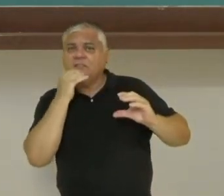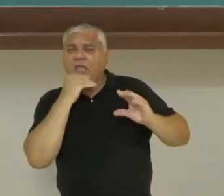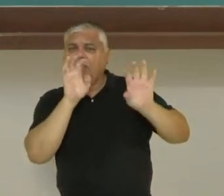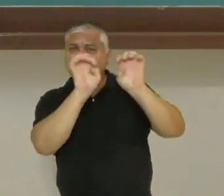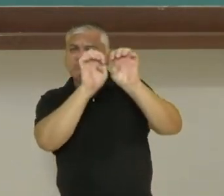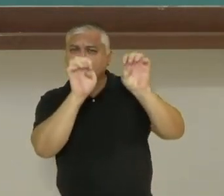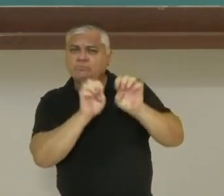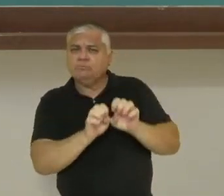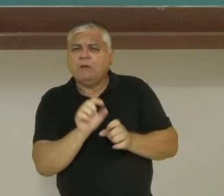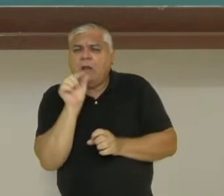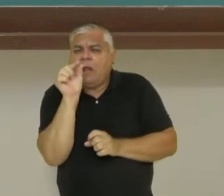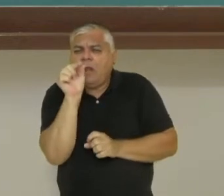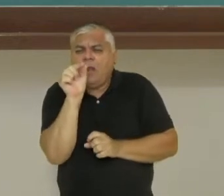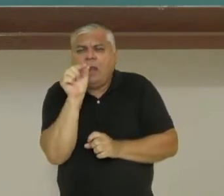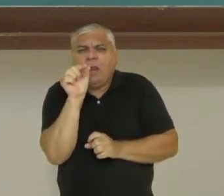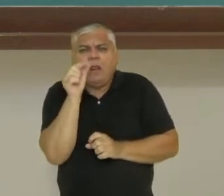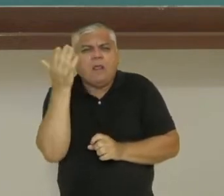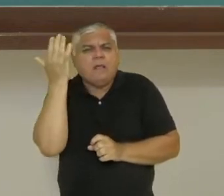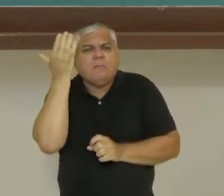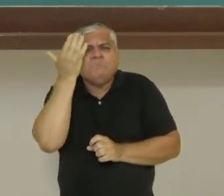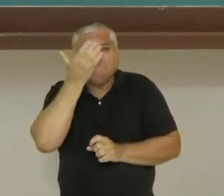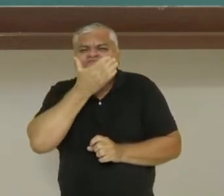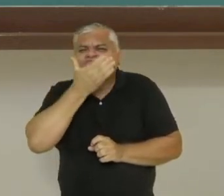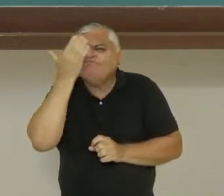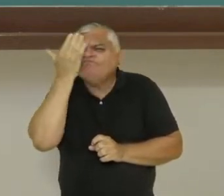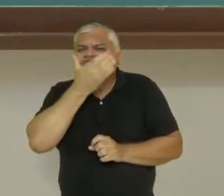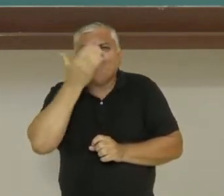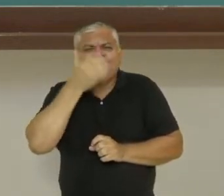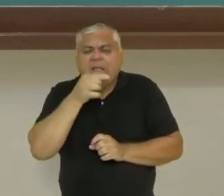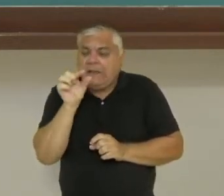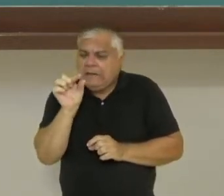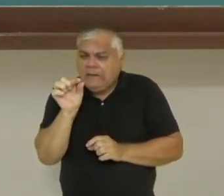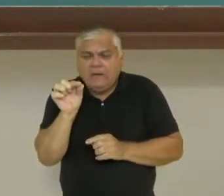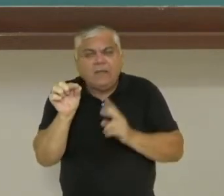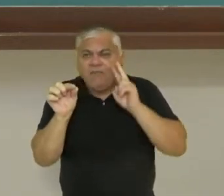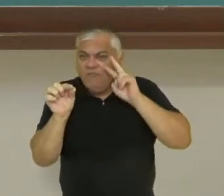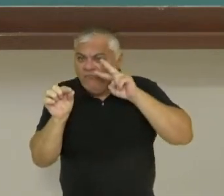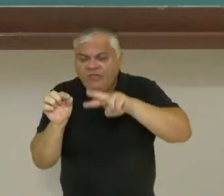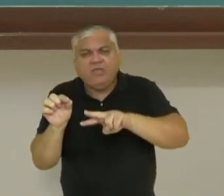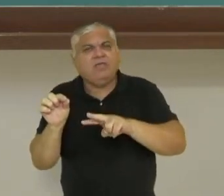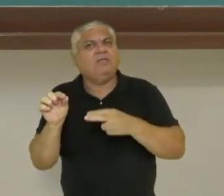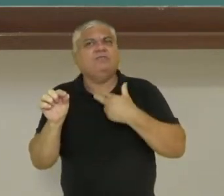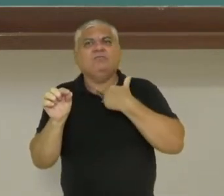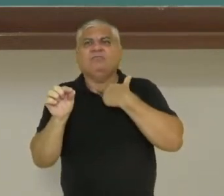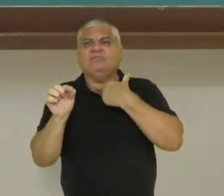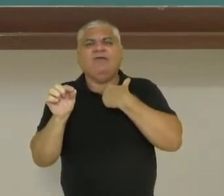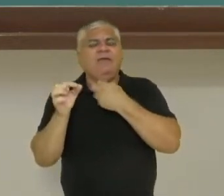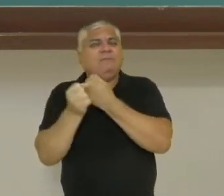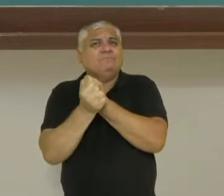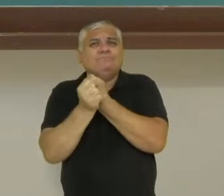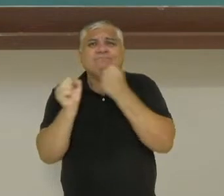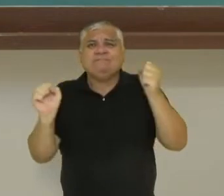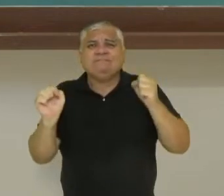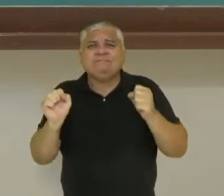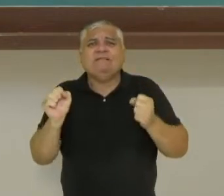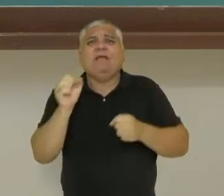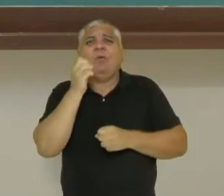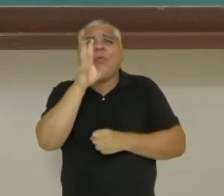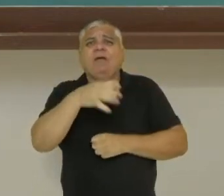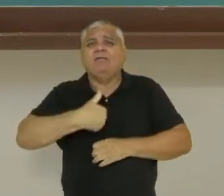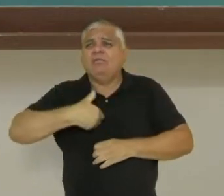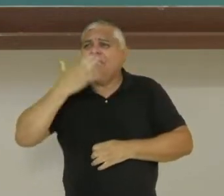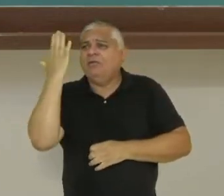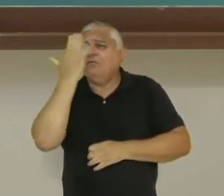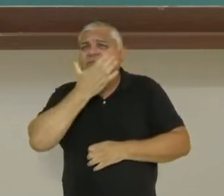muito pequenas. Nós podemos dizer que minúsculas. Ainda ouso dizer para você que são estruturas